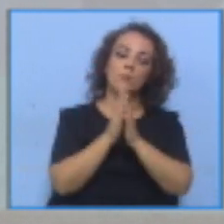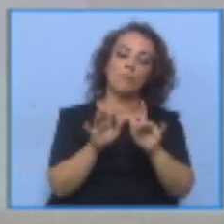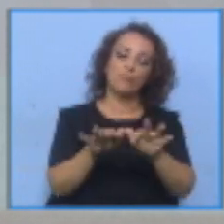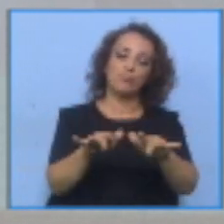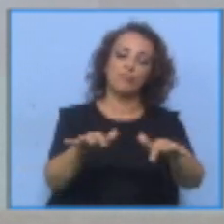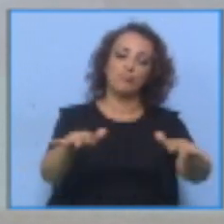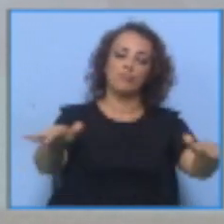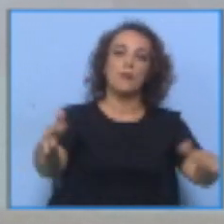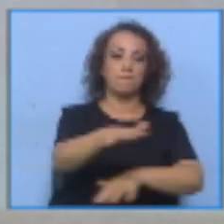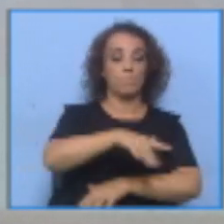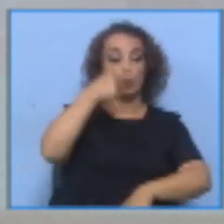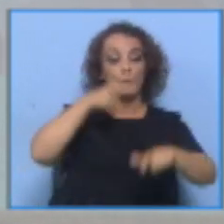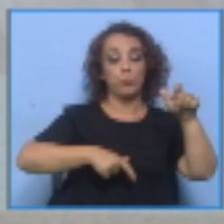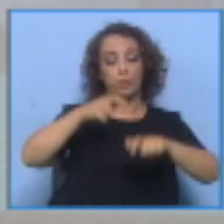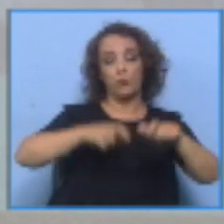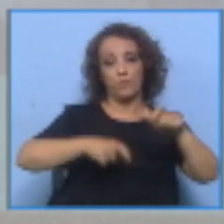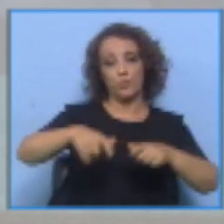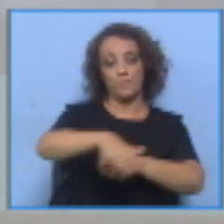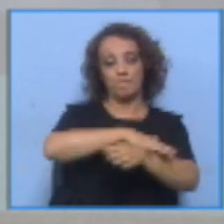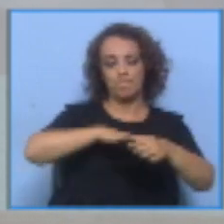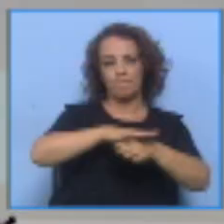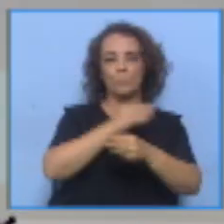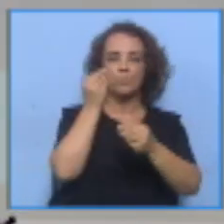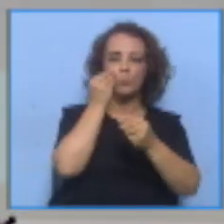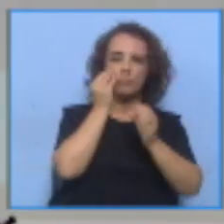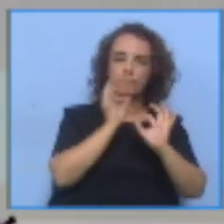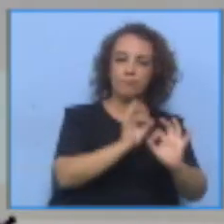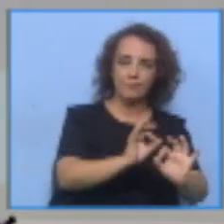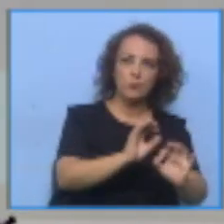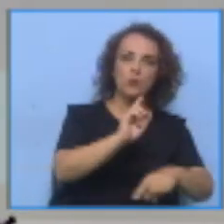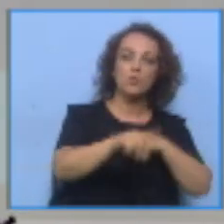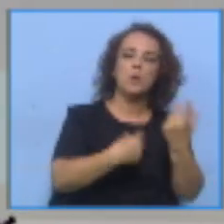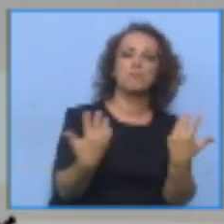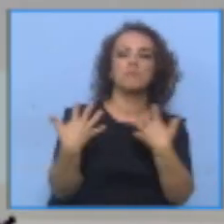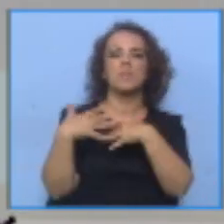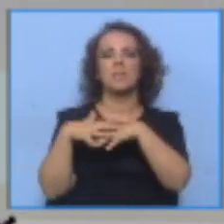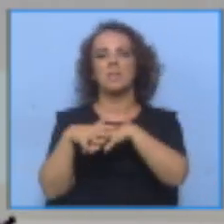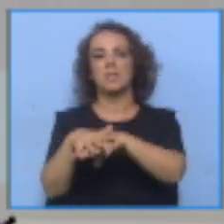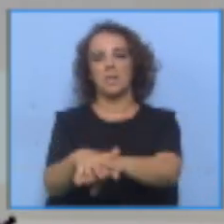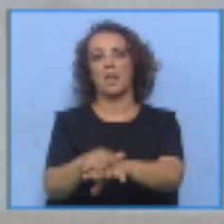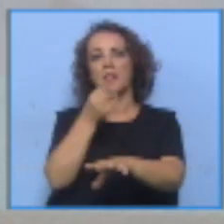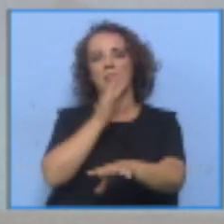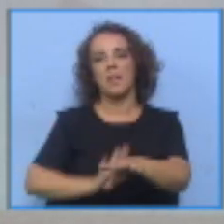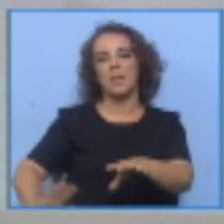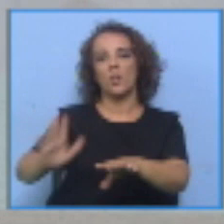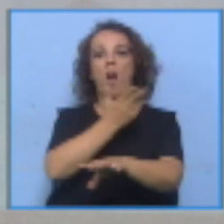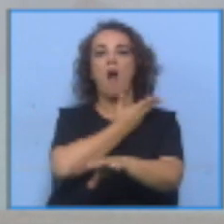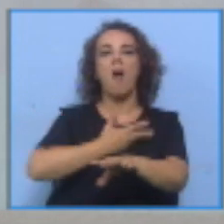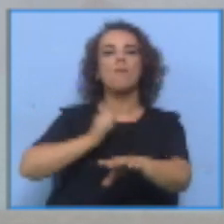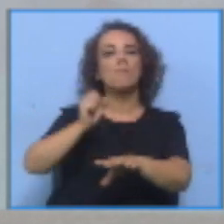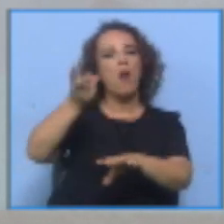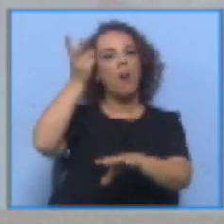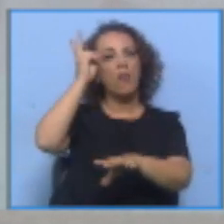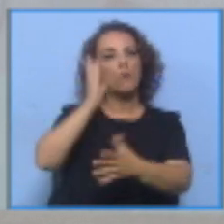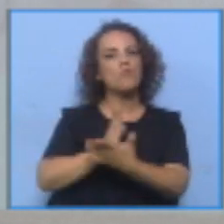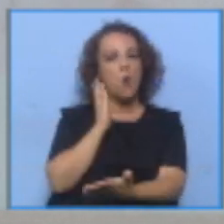indígenas, sobretudo, que depois foram chegando outros, mas pronto, que se foram integrando nesses territórios que eram indígenas e que a Igreja foi